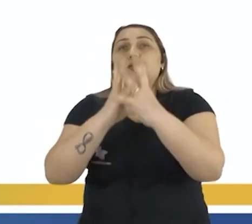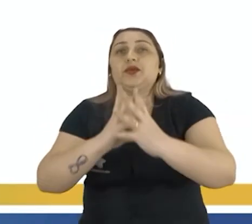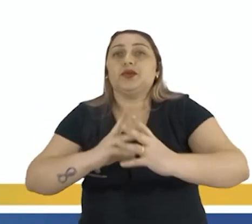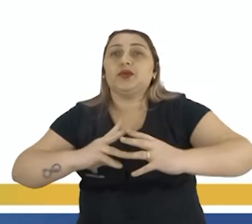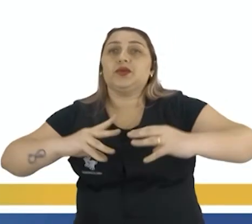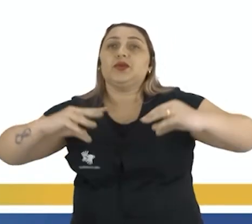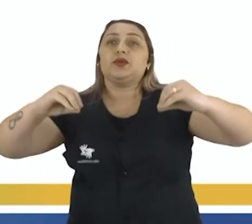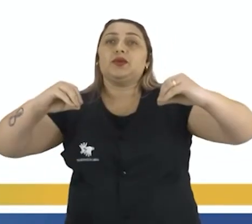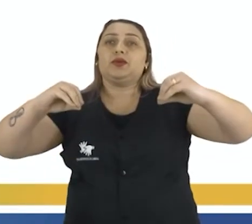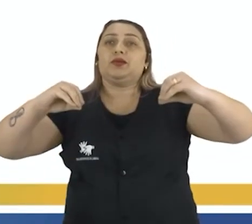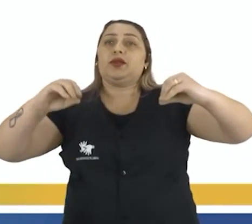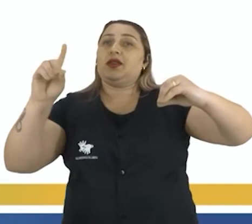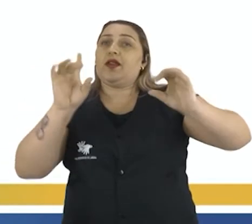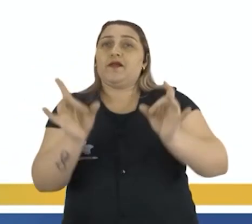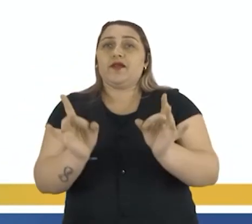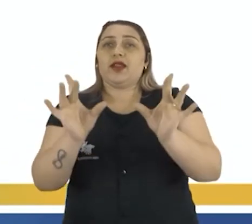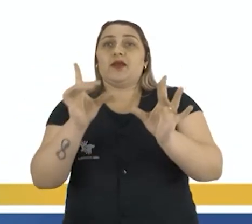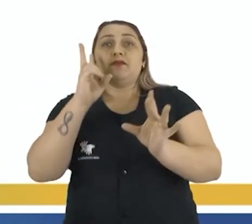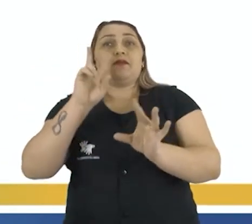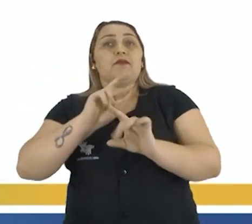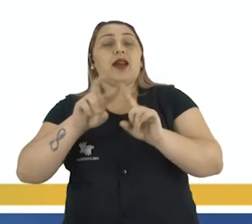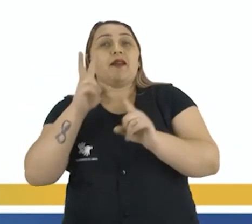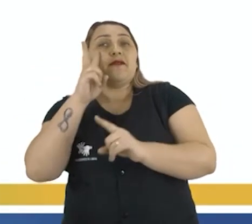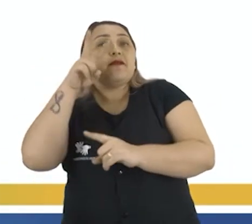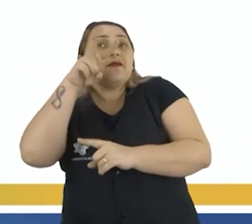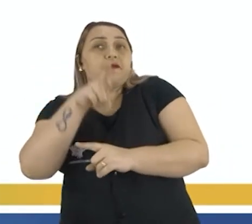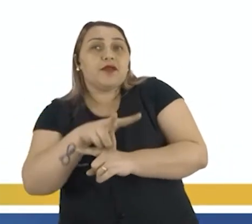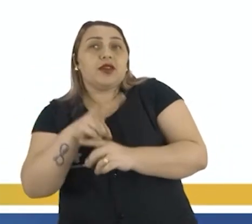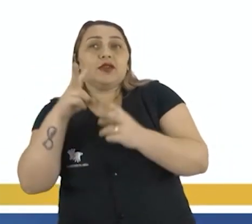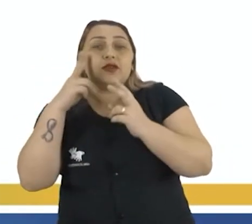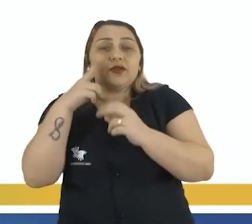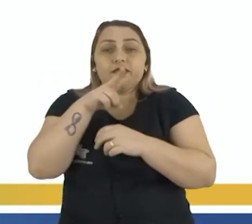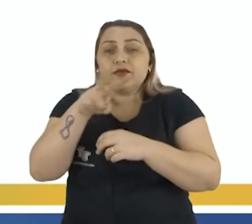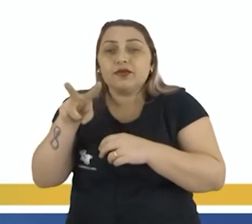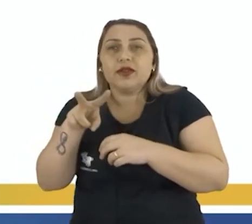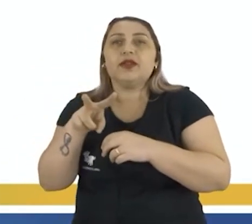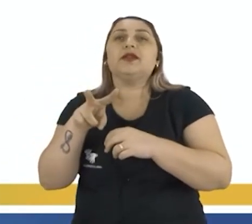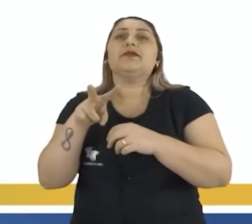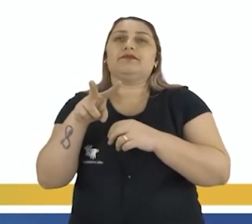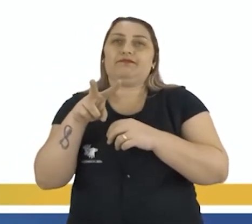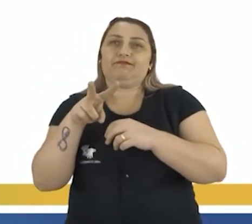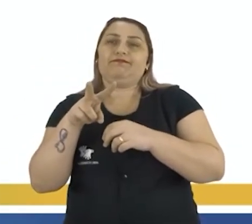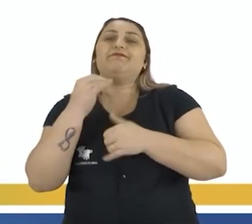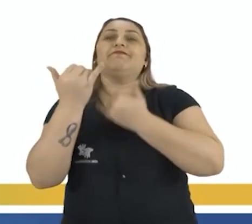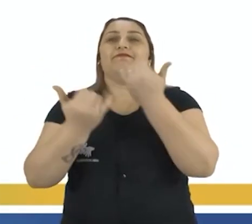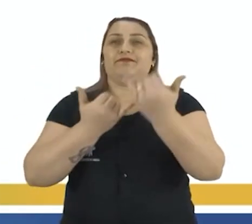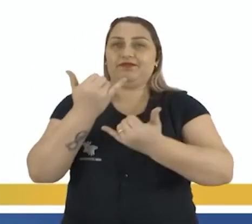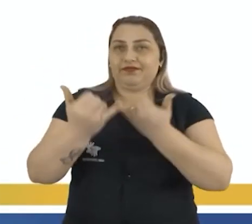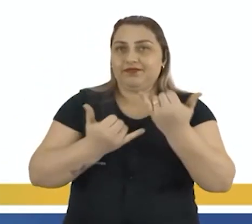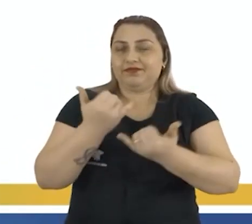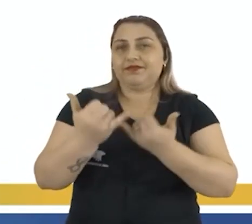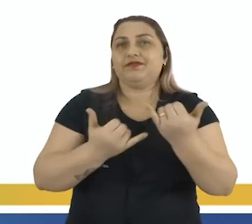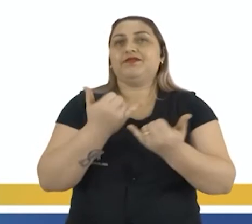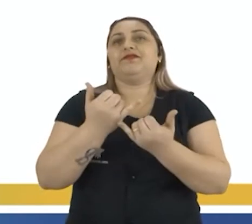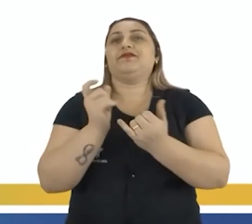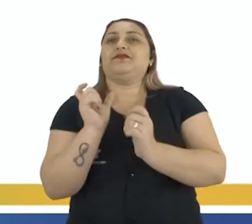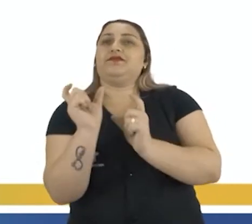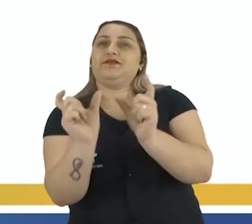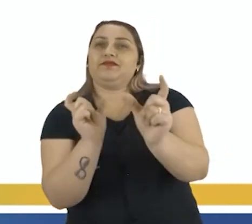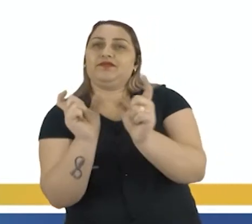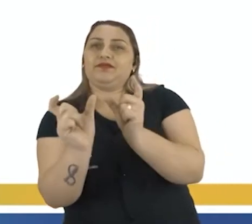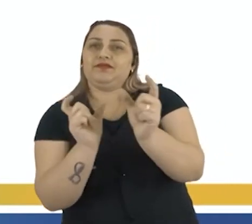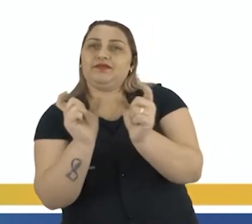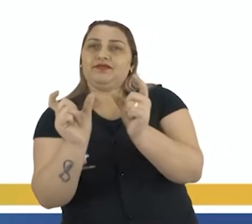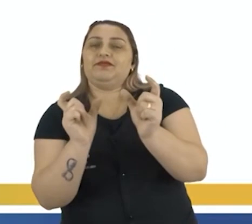estivesse vendendo, mas ele estava vendo, de ver o pôr do sol. Então tem uma brincadeira aí, e a palavrinha que a